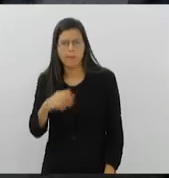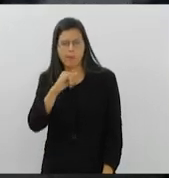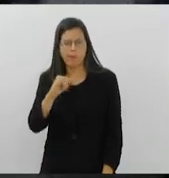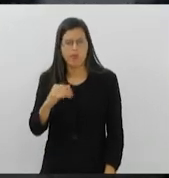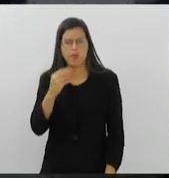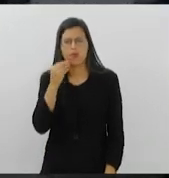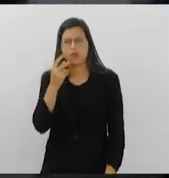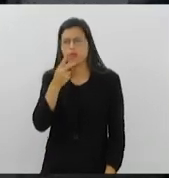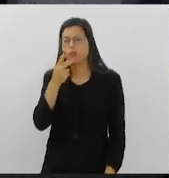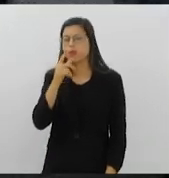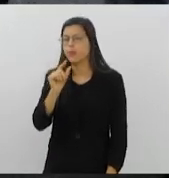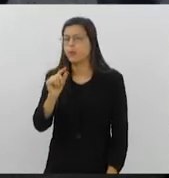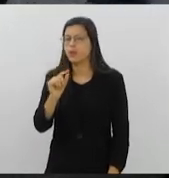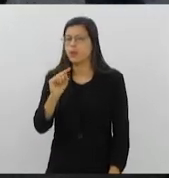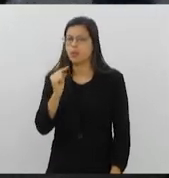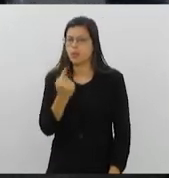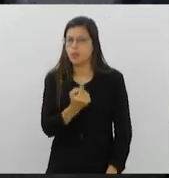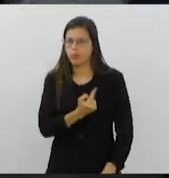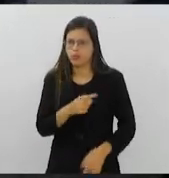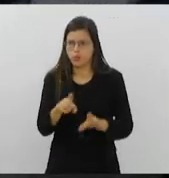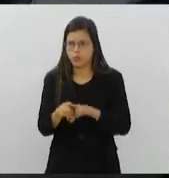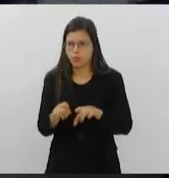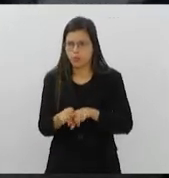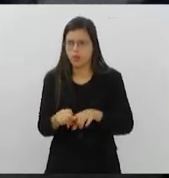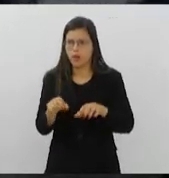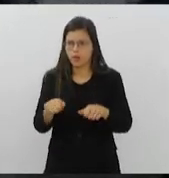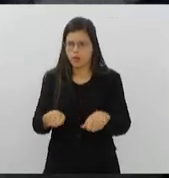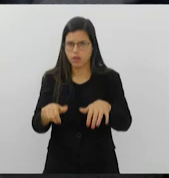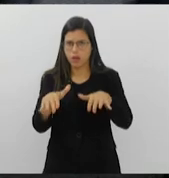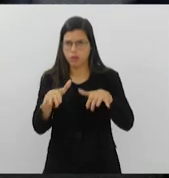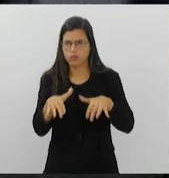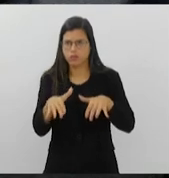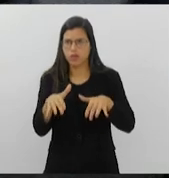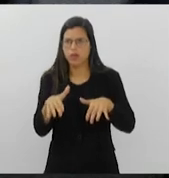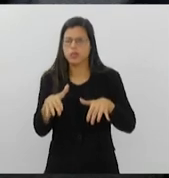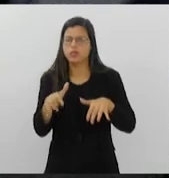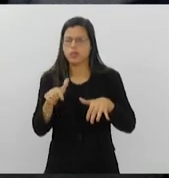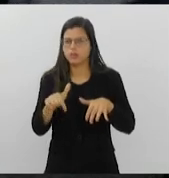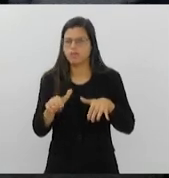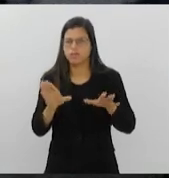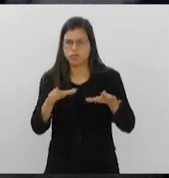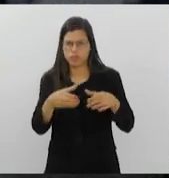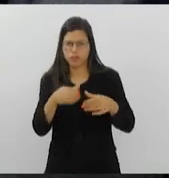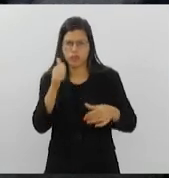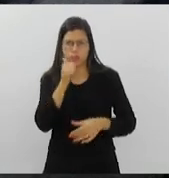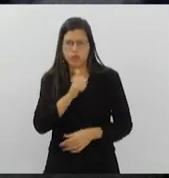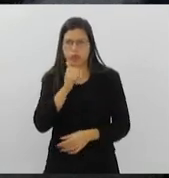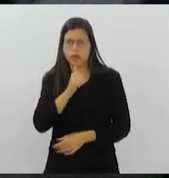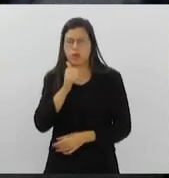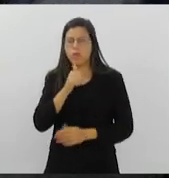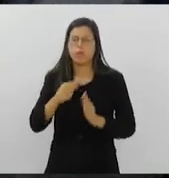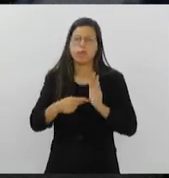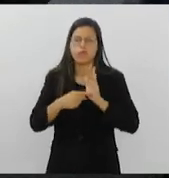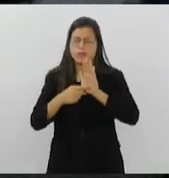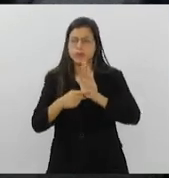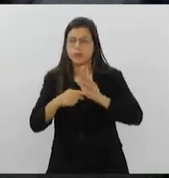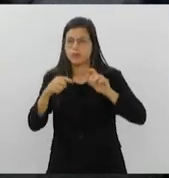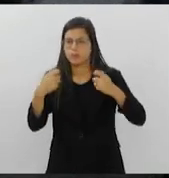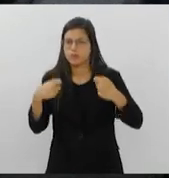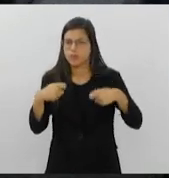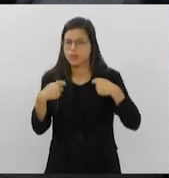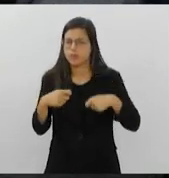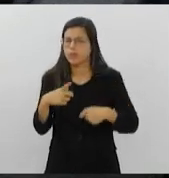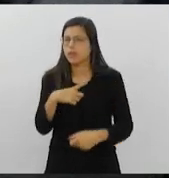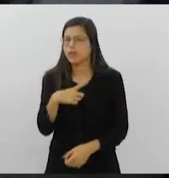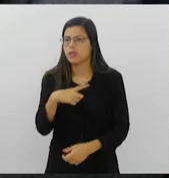que nós, também na audiência pública do dia de hoje, na Comissão da Mulher, falamos da necessidade de termos